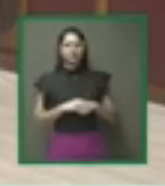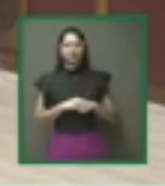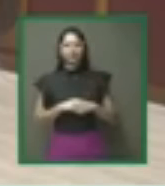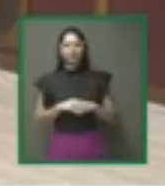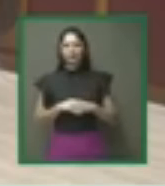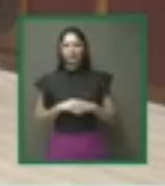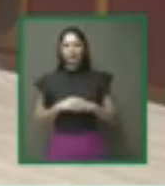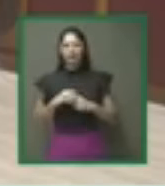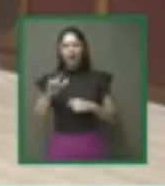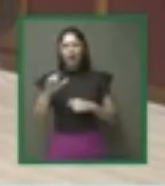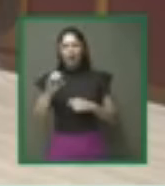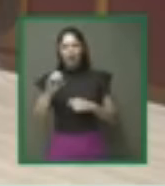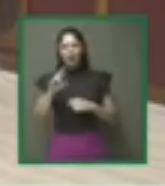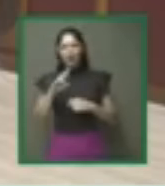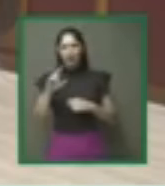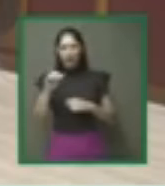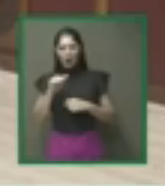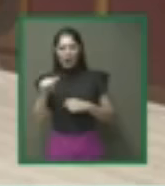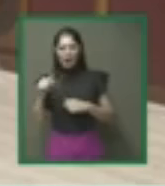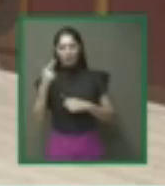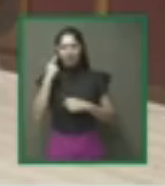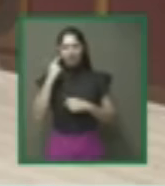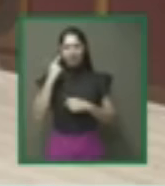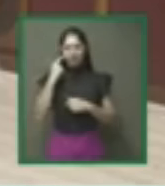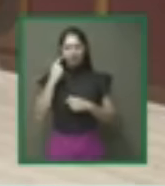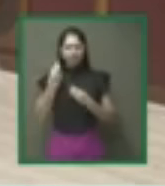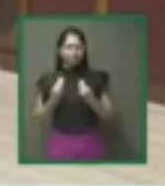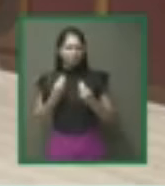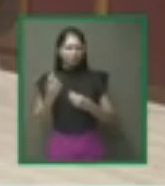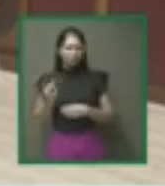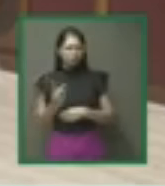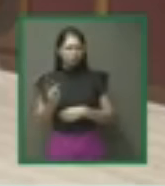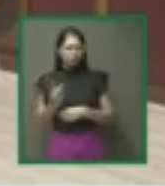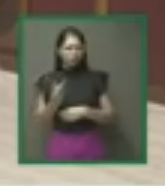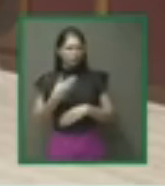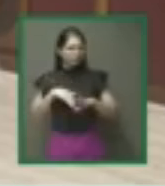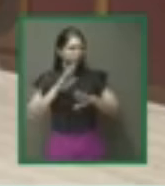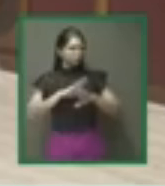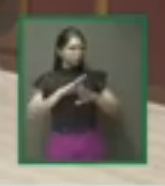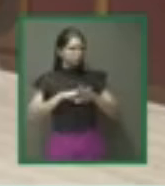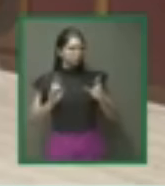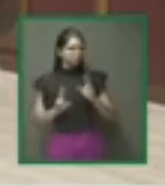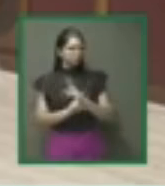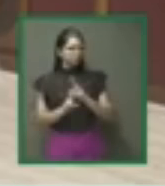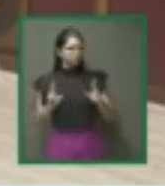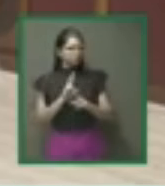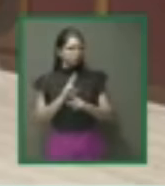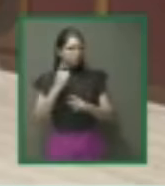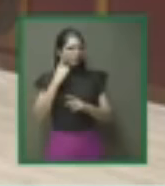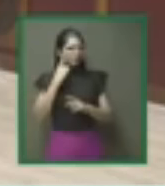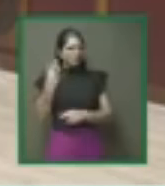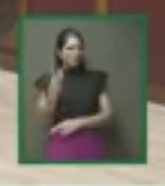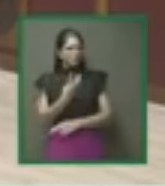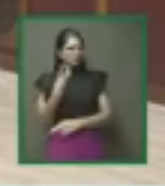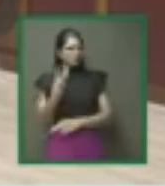o Lohan chegou, né, a cogitar que a gente tivesse, sim, um relacionamento a três, né? Eventualmente a